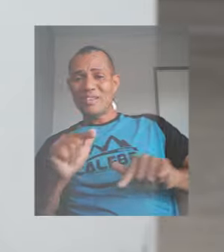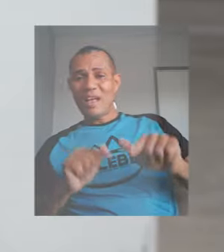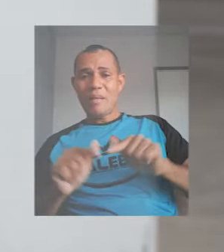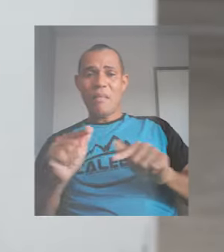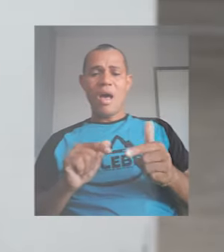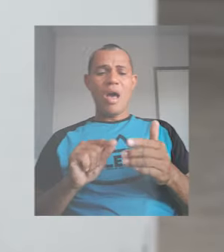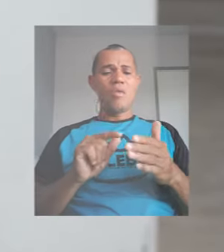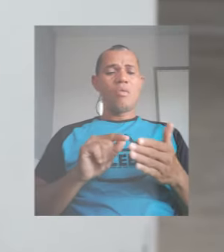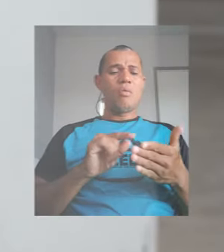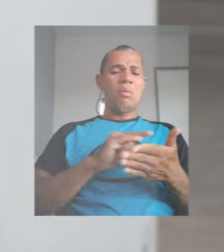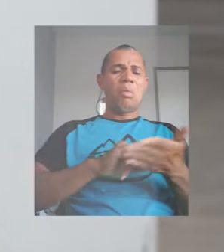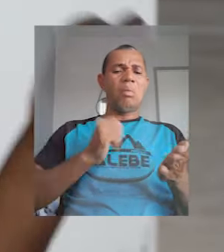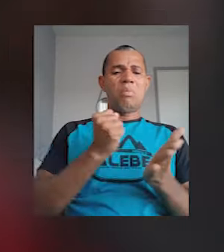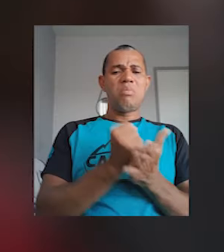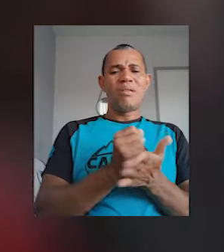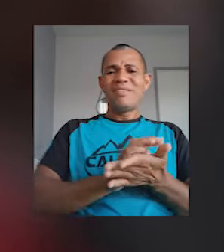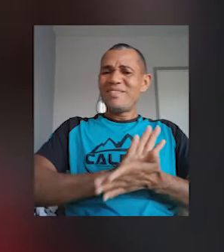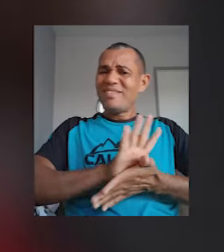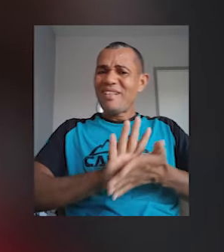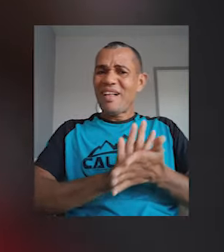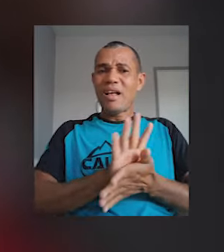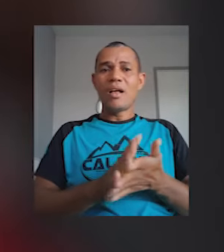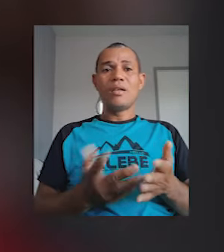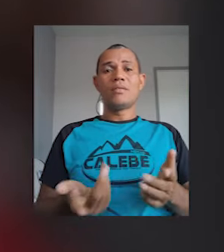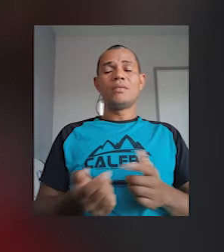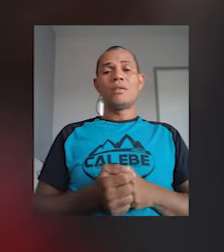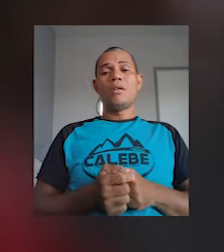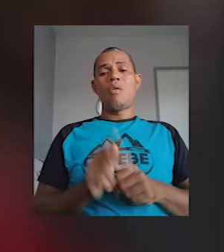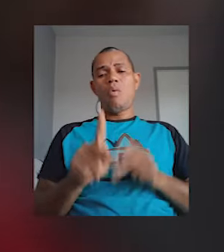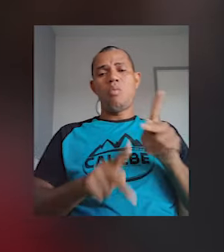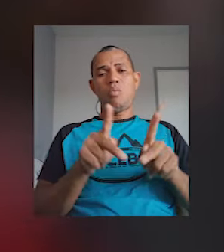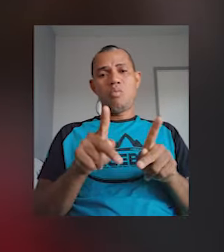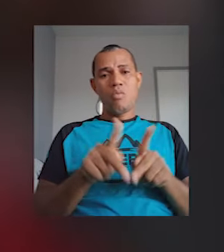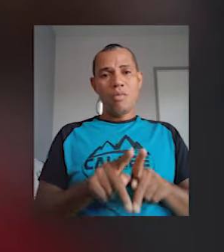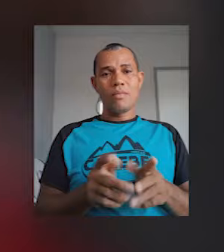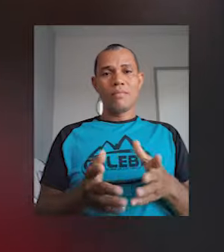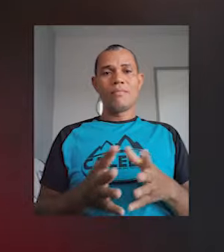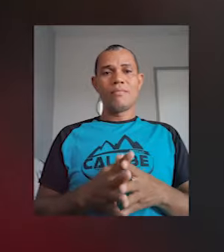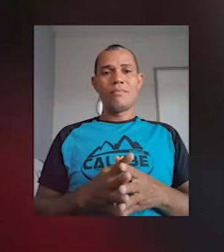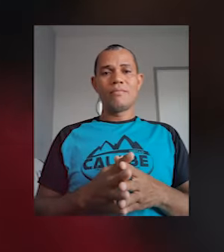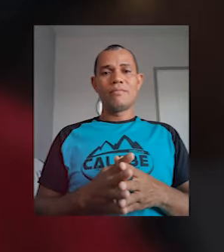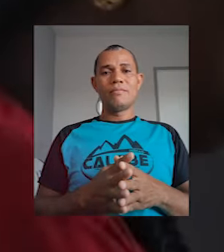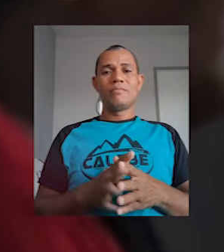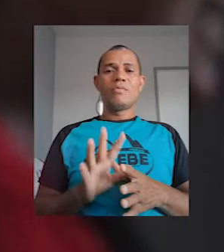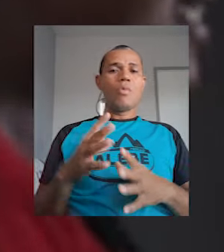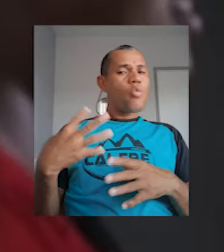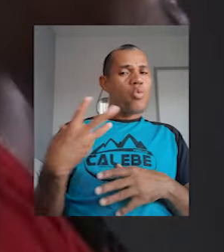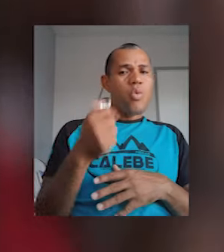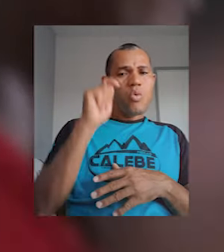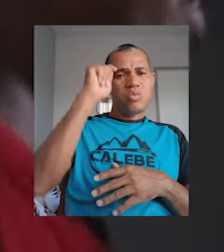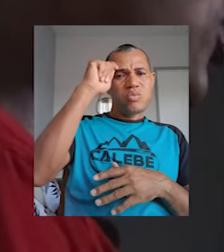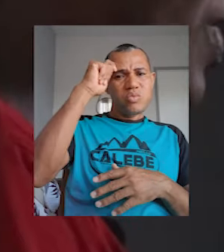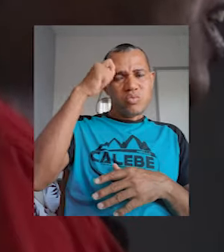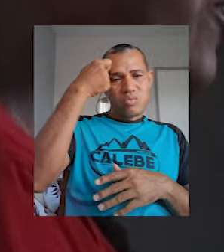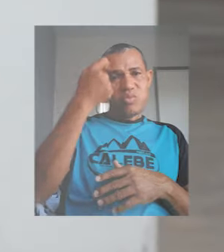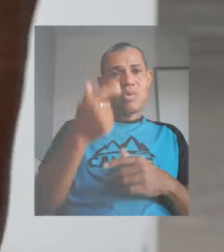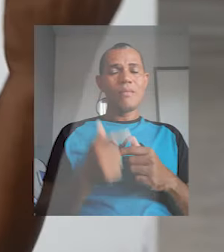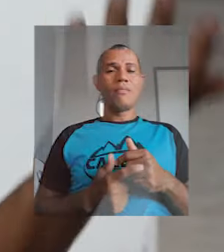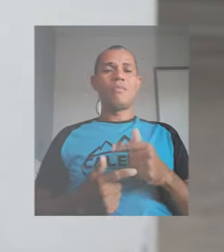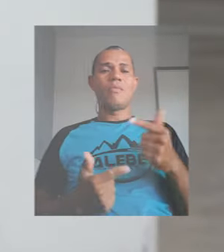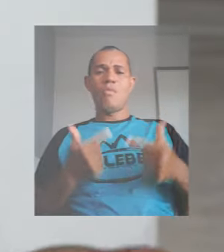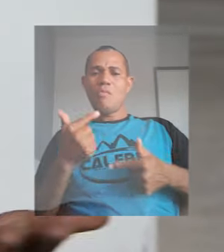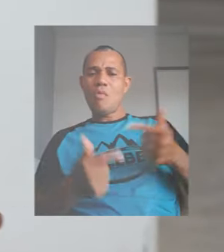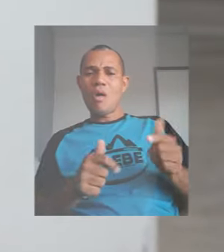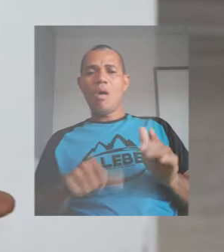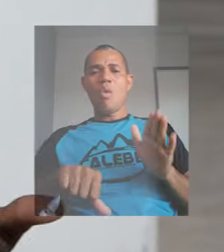empregos informais, nos que pagam menos, por isso que é a nossa comunidade que mais morre, seja vítima da violência